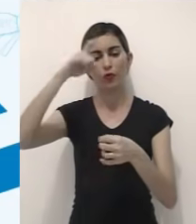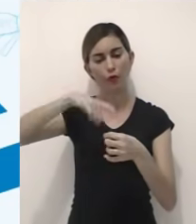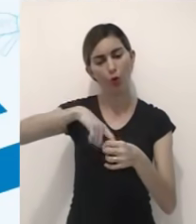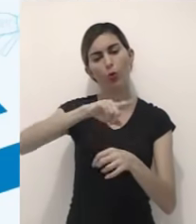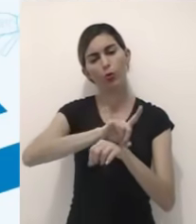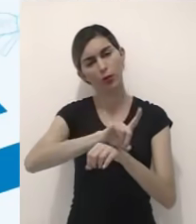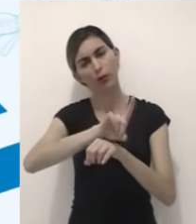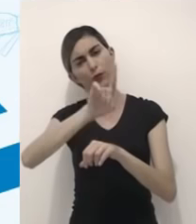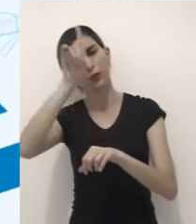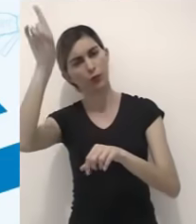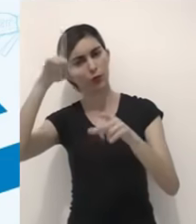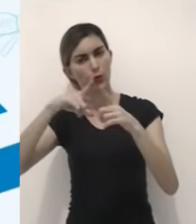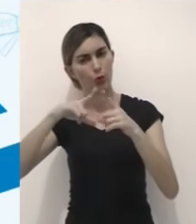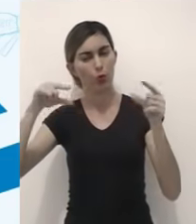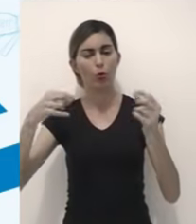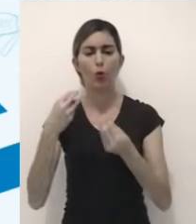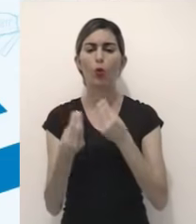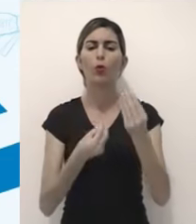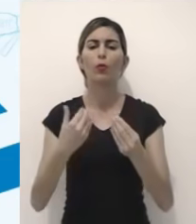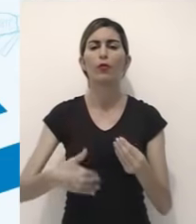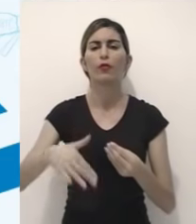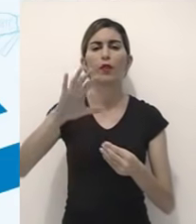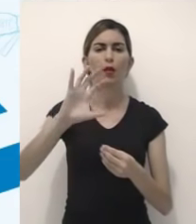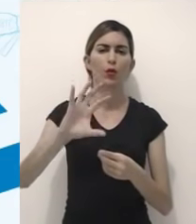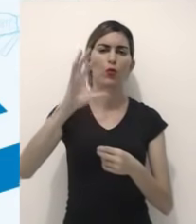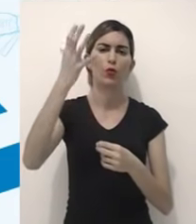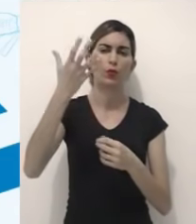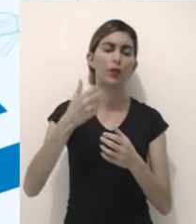de volta à Lua. Como é que vai